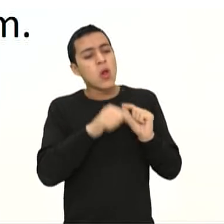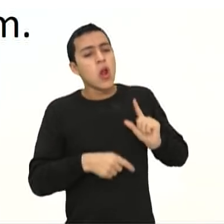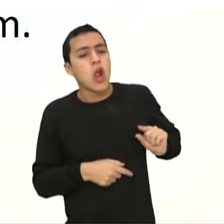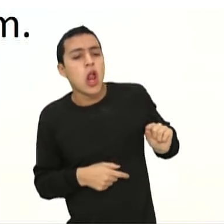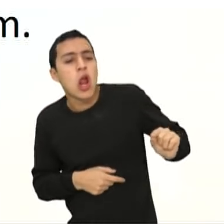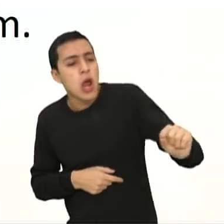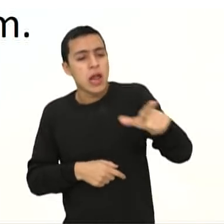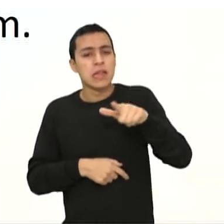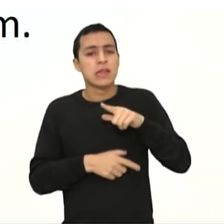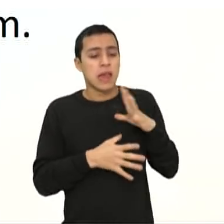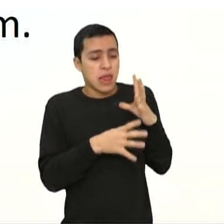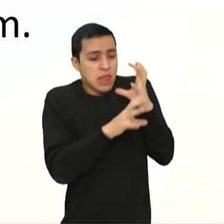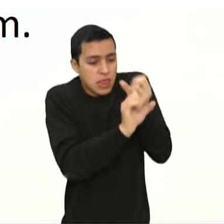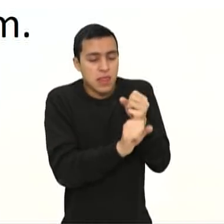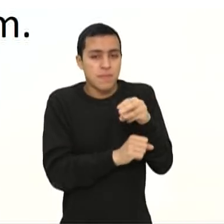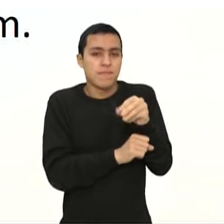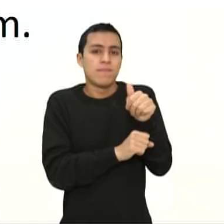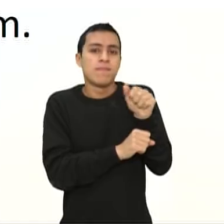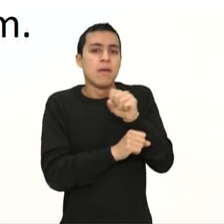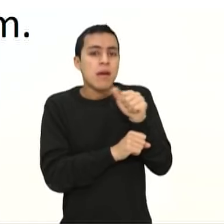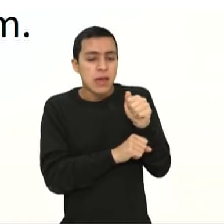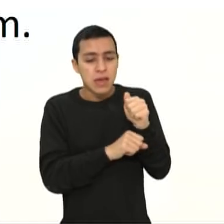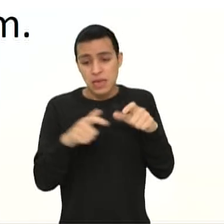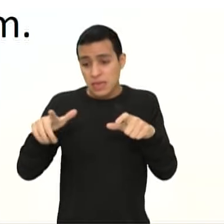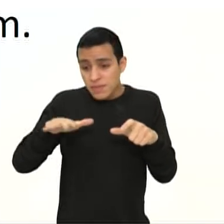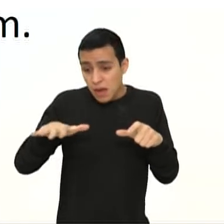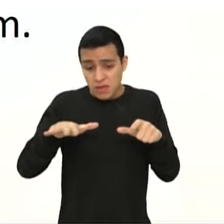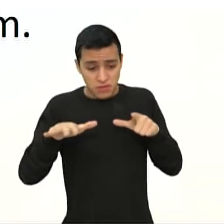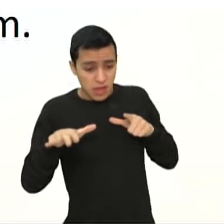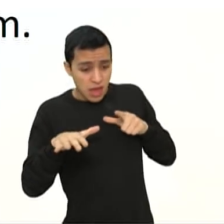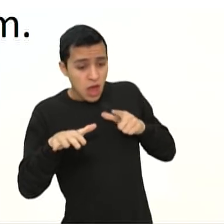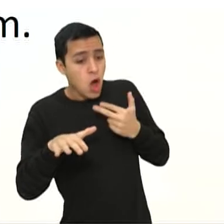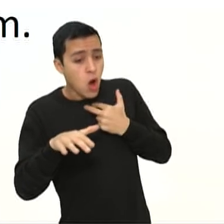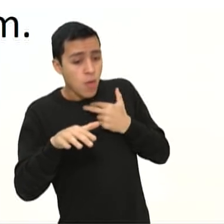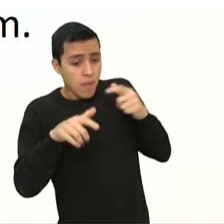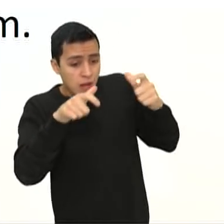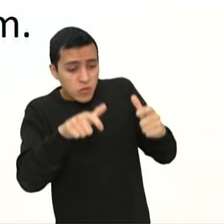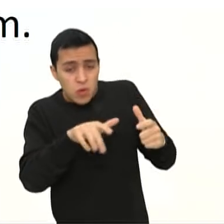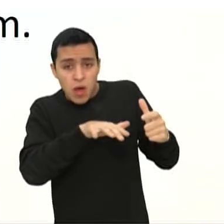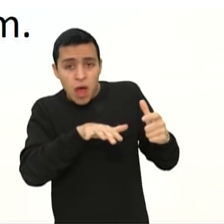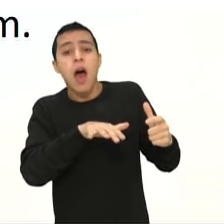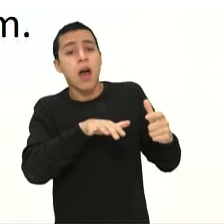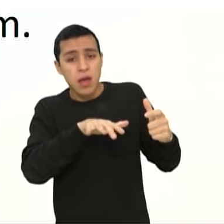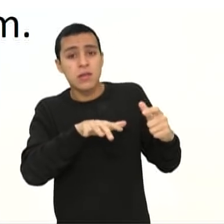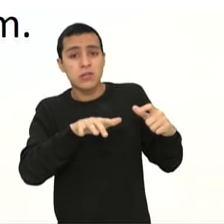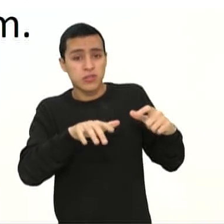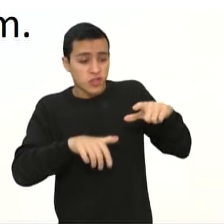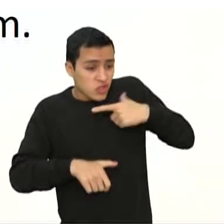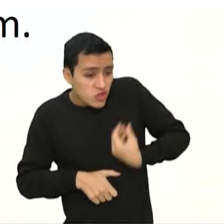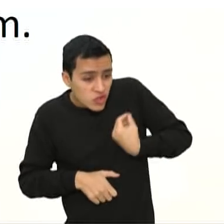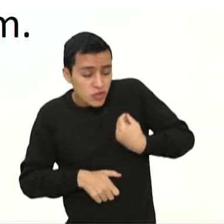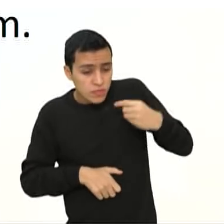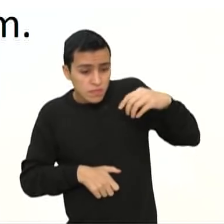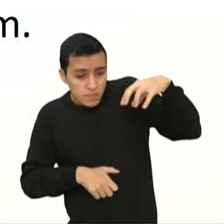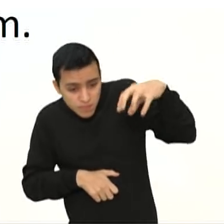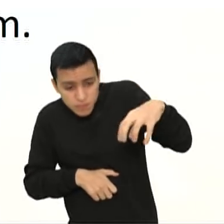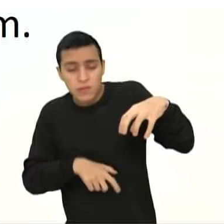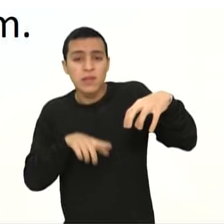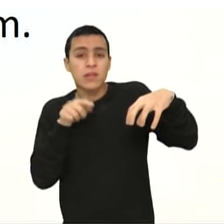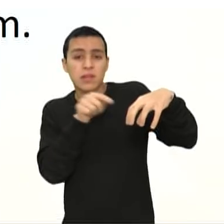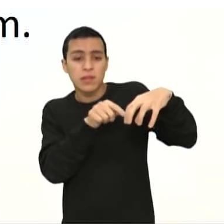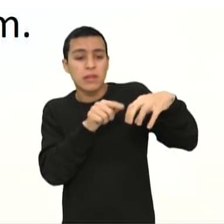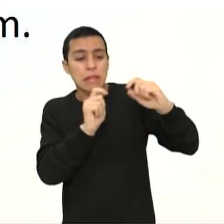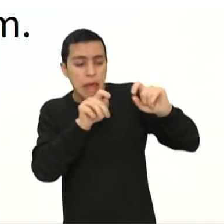tem massa e que ocupa um lugar no espaço. E pode ser, portanto, ter alguma forma